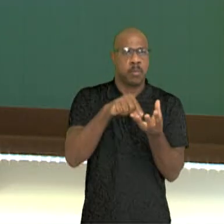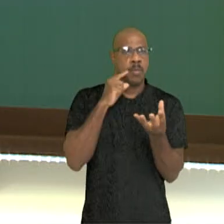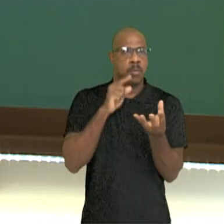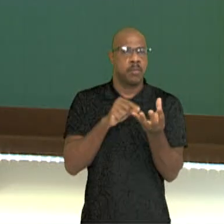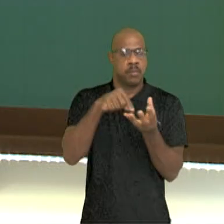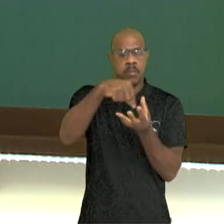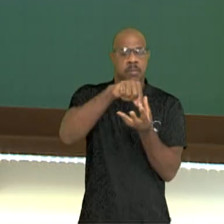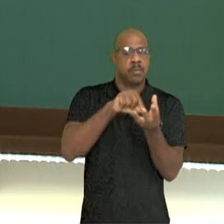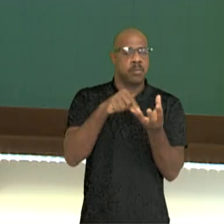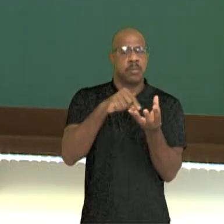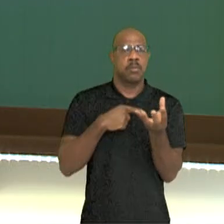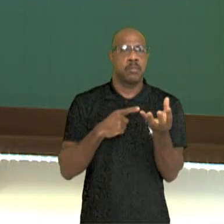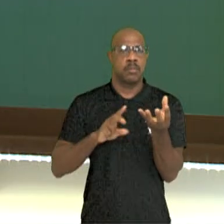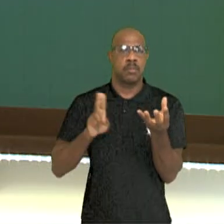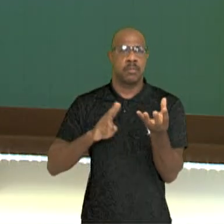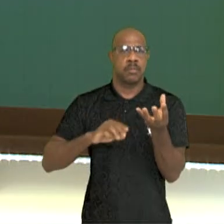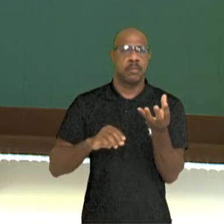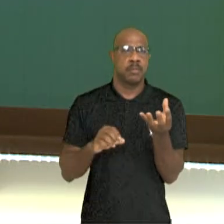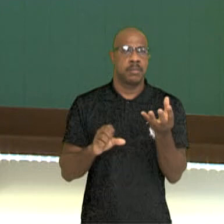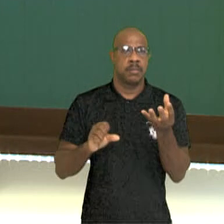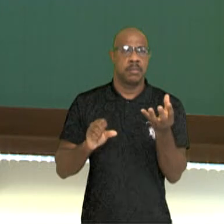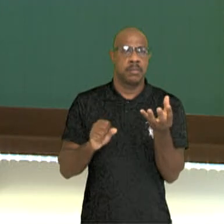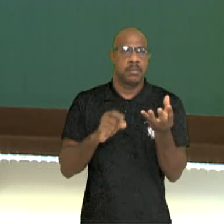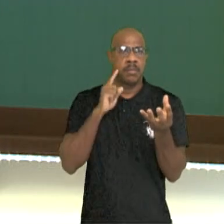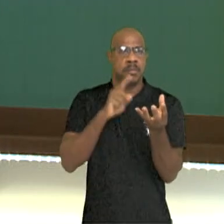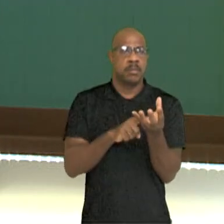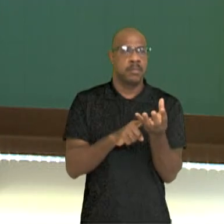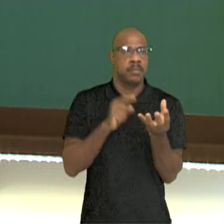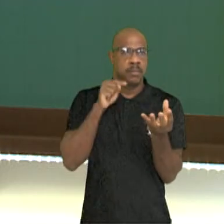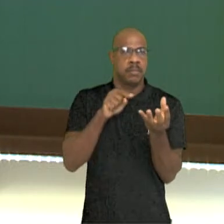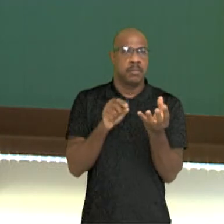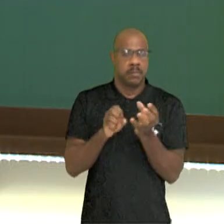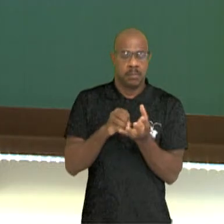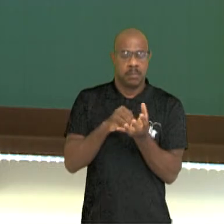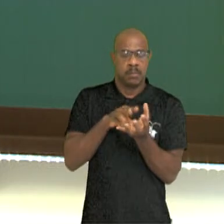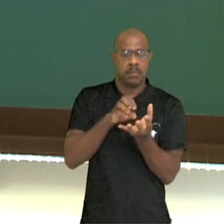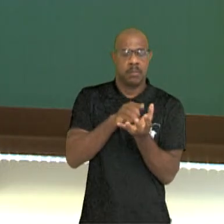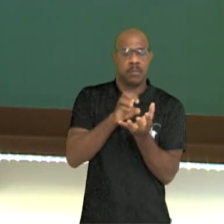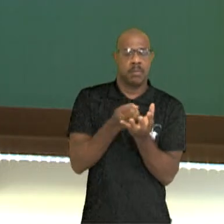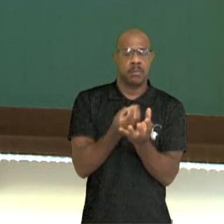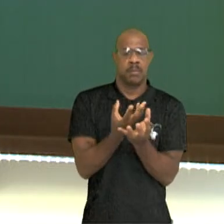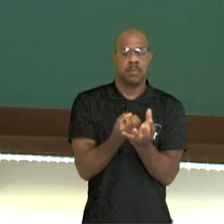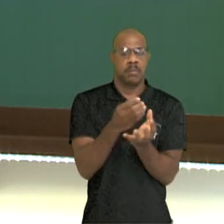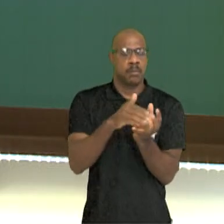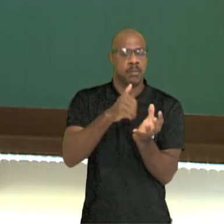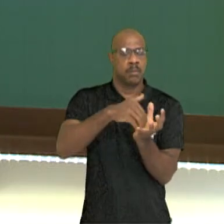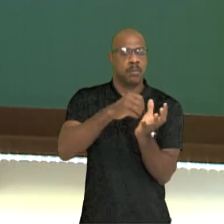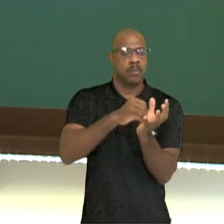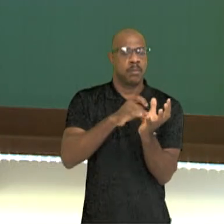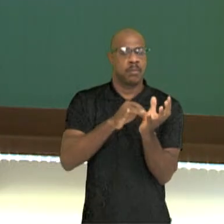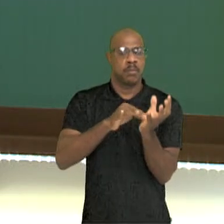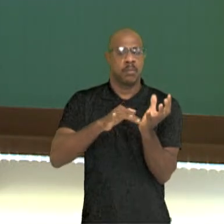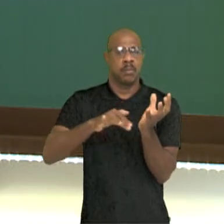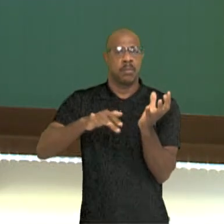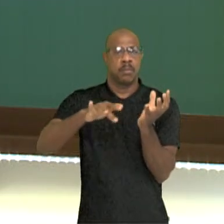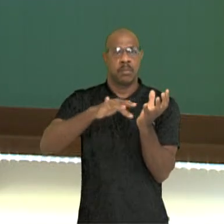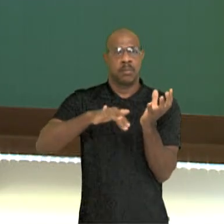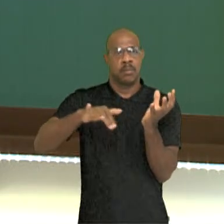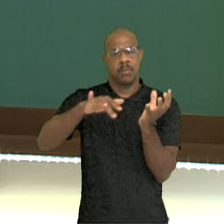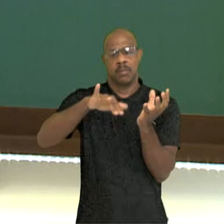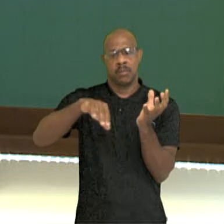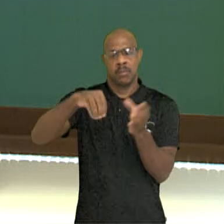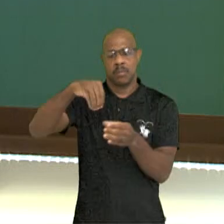de esporângios. Então esses esporângios, eles soltam esporos e esses vão ser responsáveis